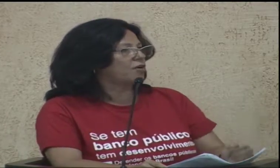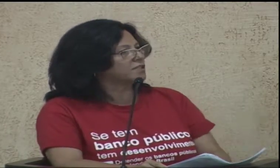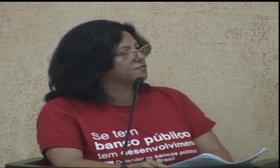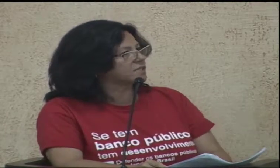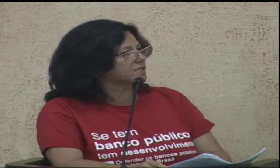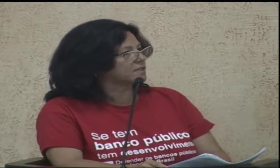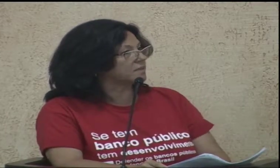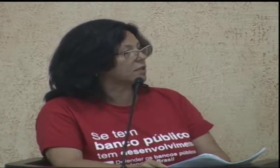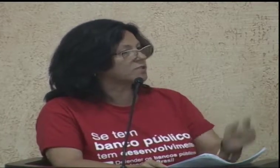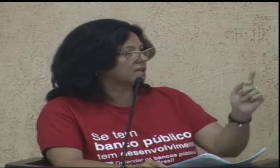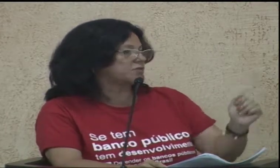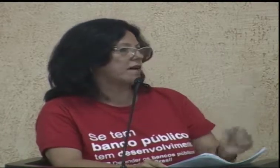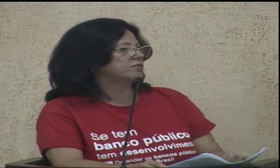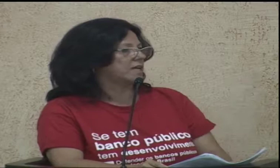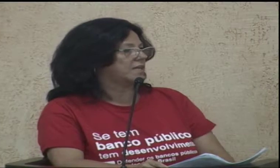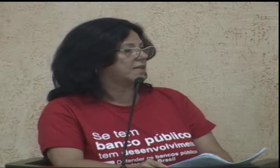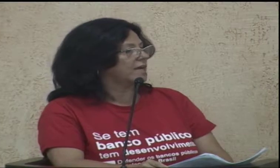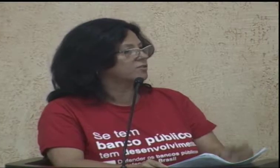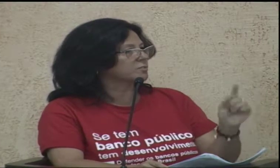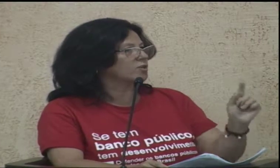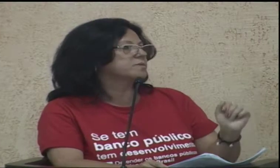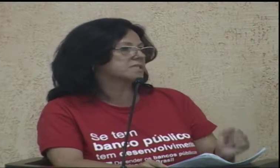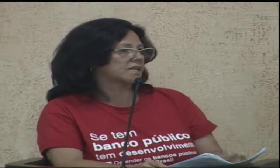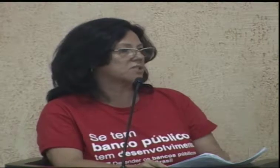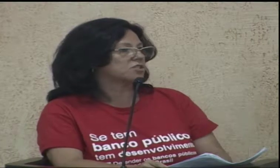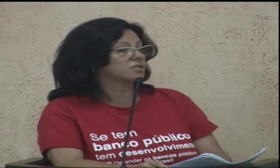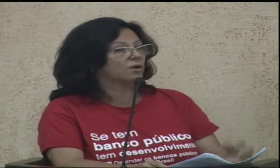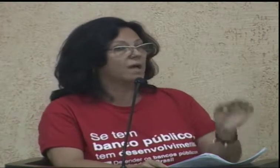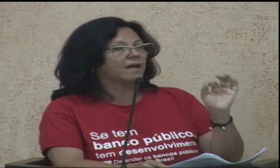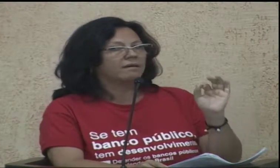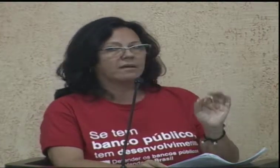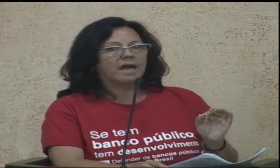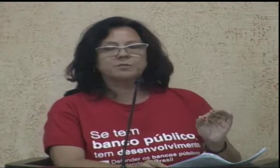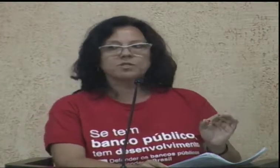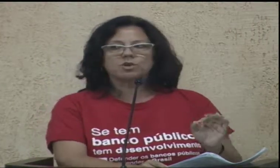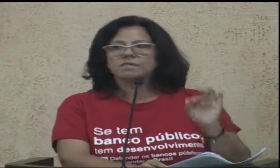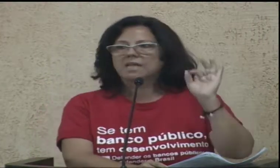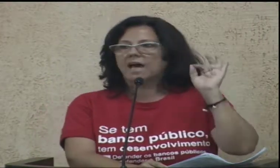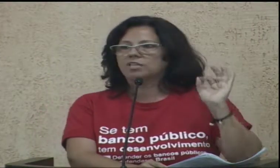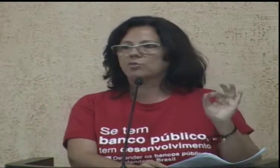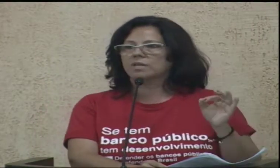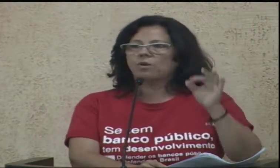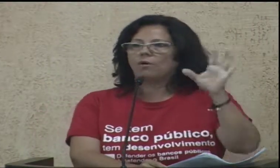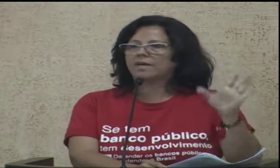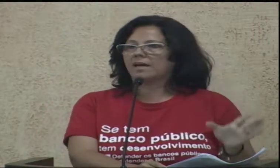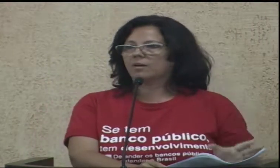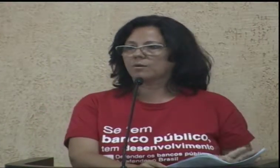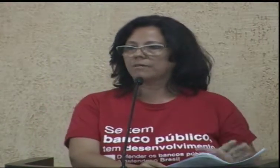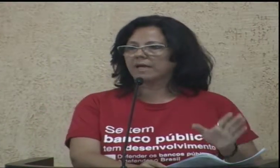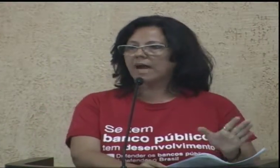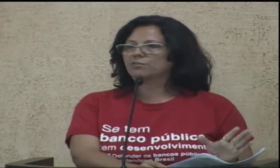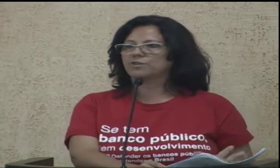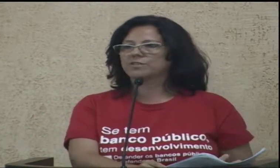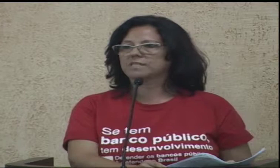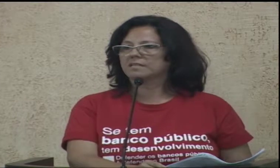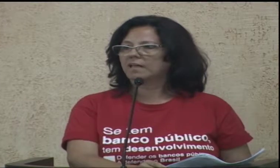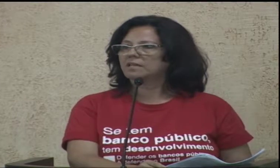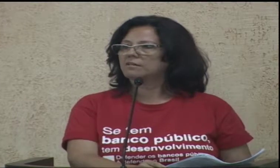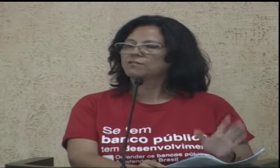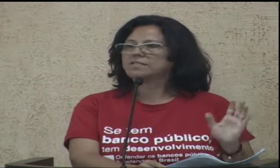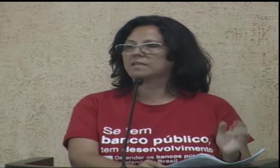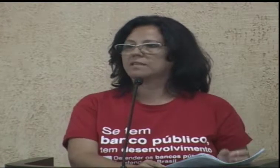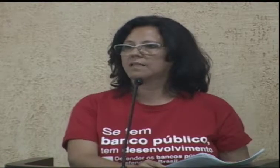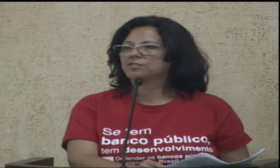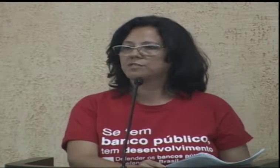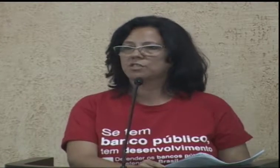eu voto em você. Eu estava do lado dela, ela não sabia como se sair disso. Então, as pessoas acham que qualquer cargo que você